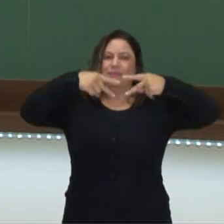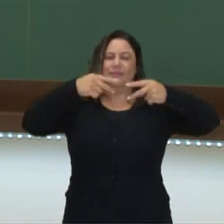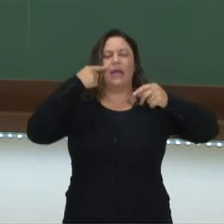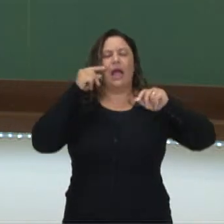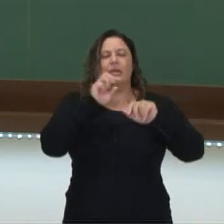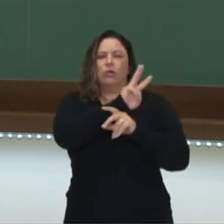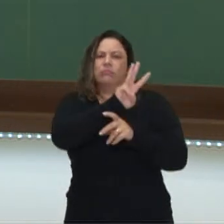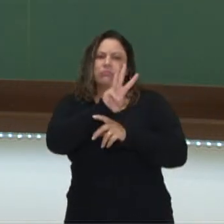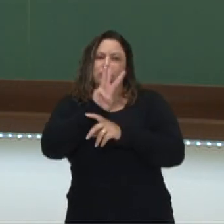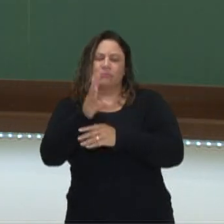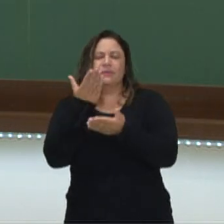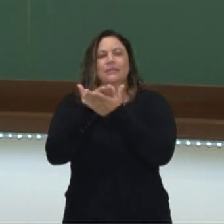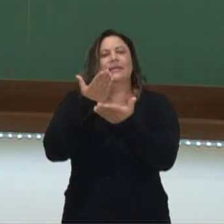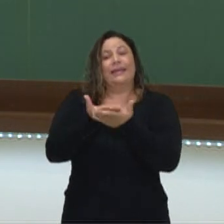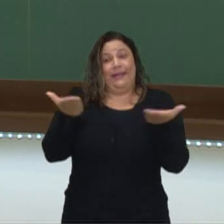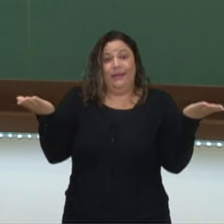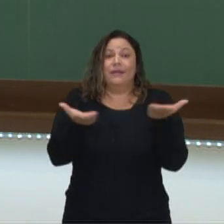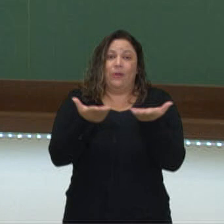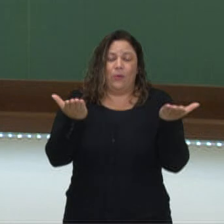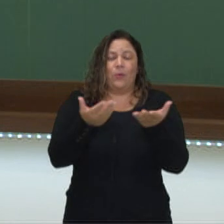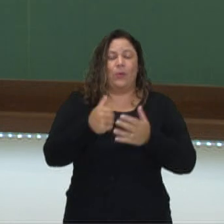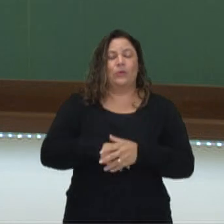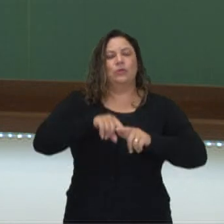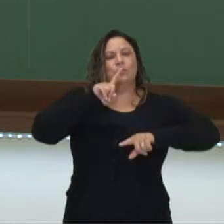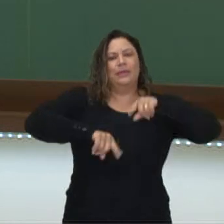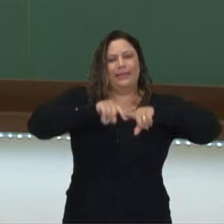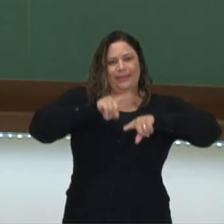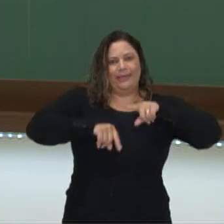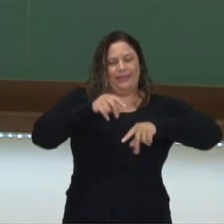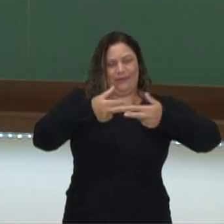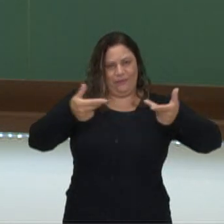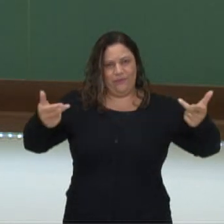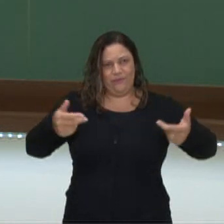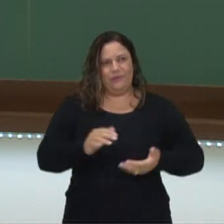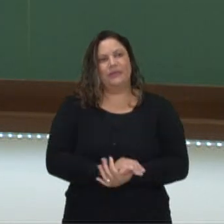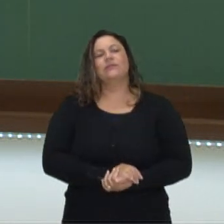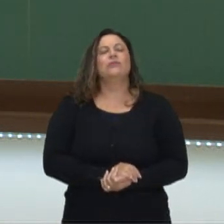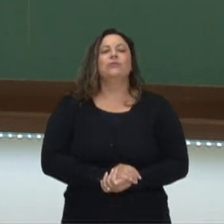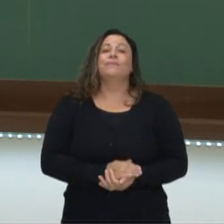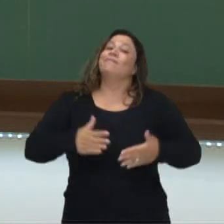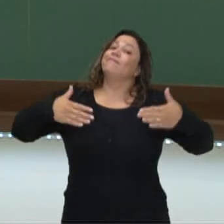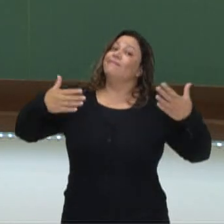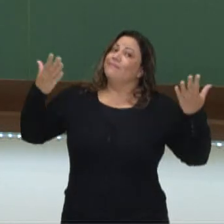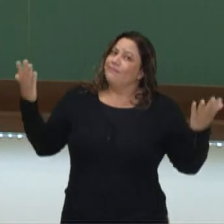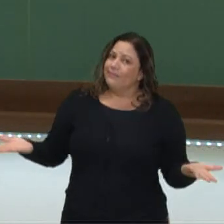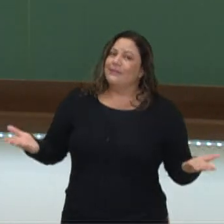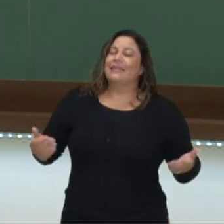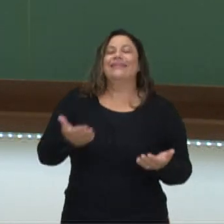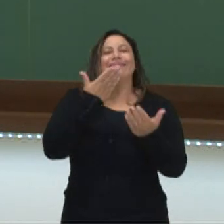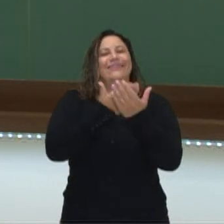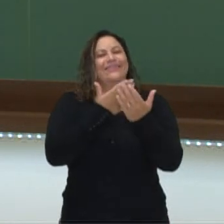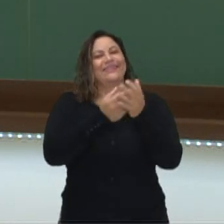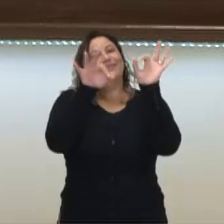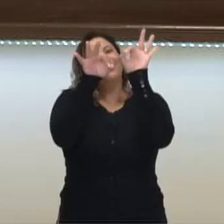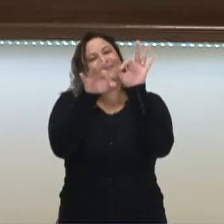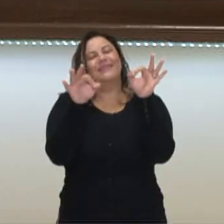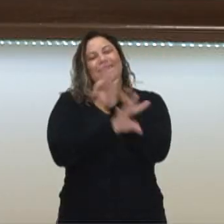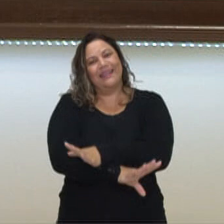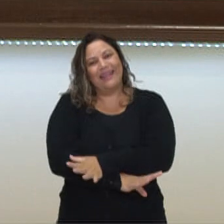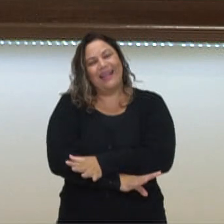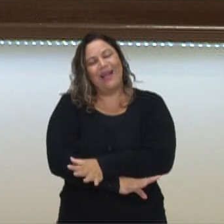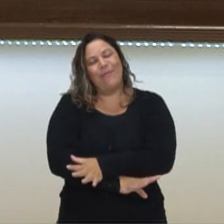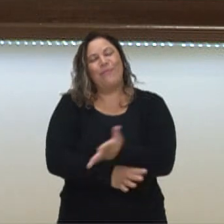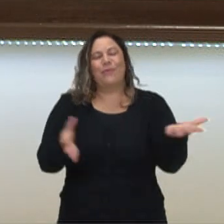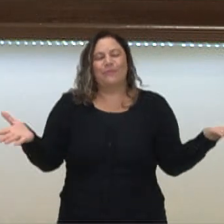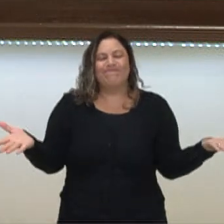nossa aula de hoje, que foi de onde nós tiramos esse material que foi produzido. E nossa aula terminou. Que pena,